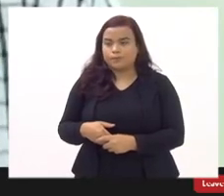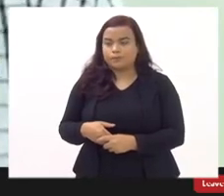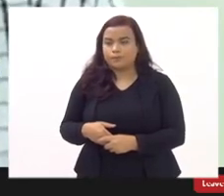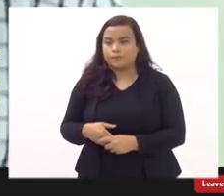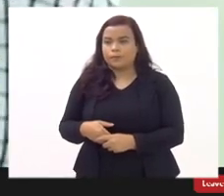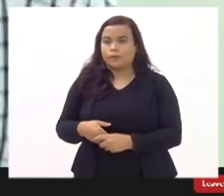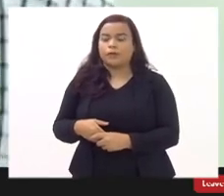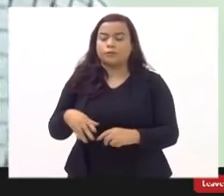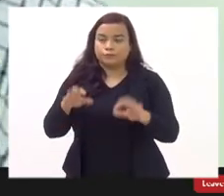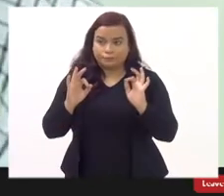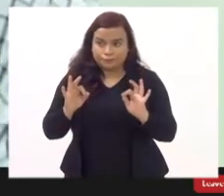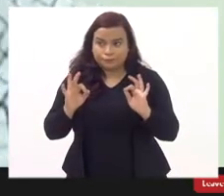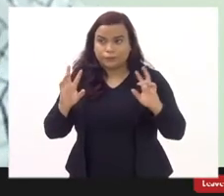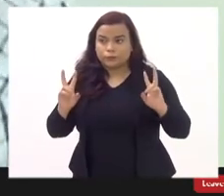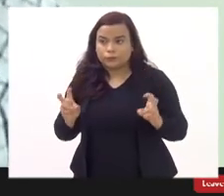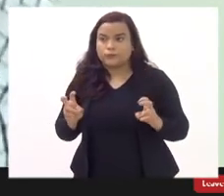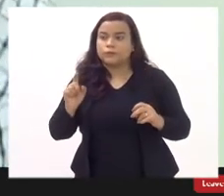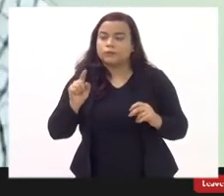Realmente essa questão